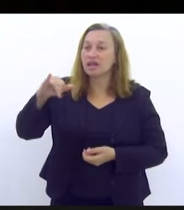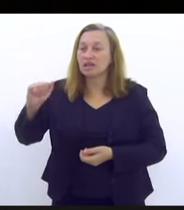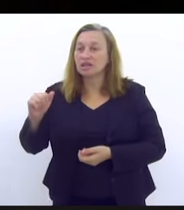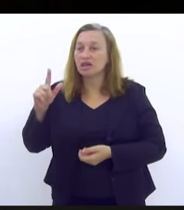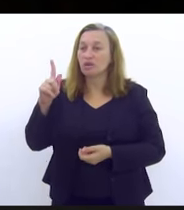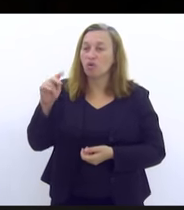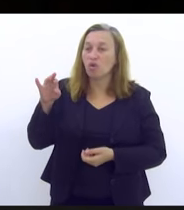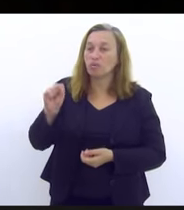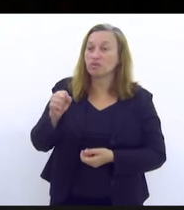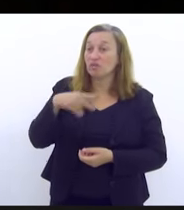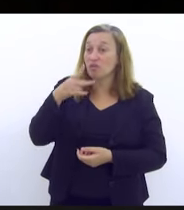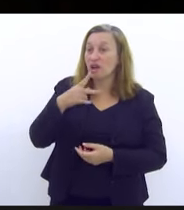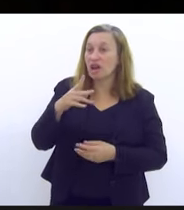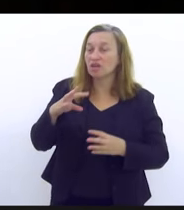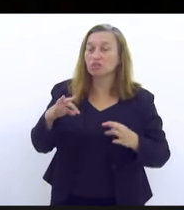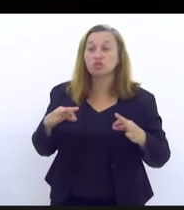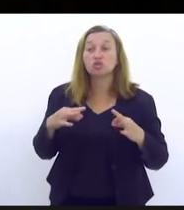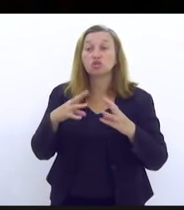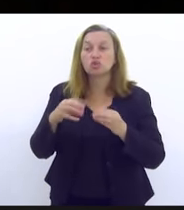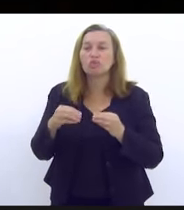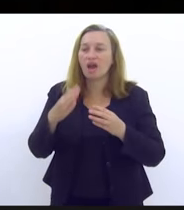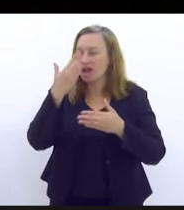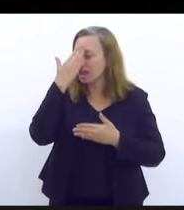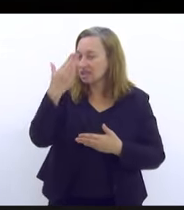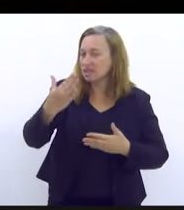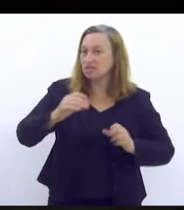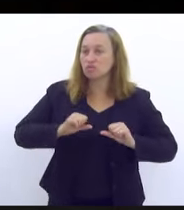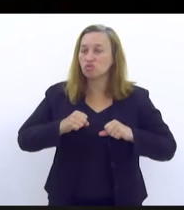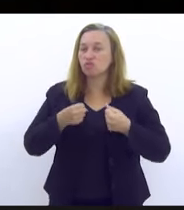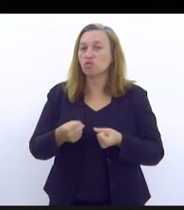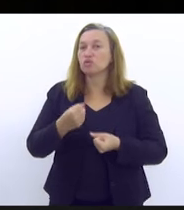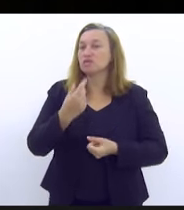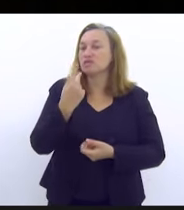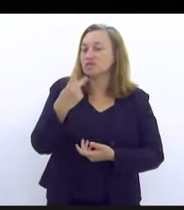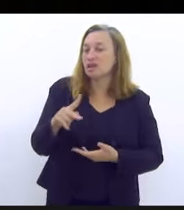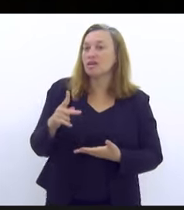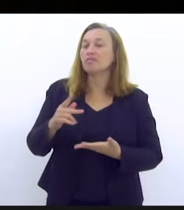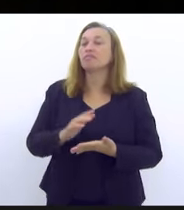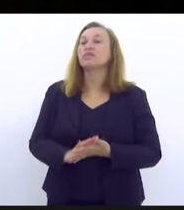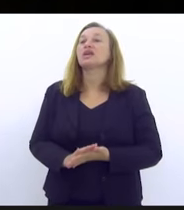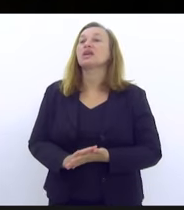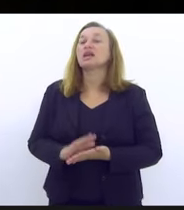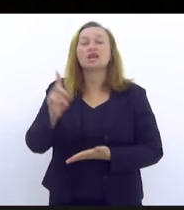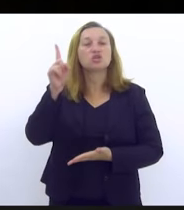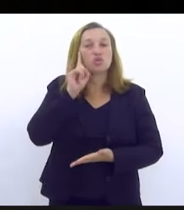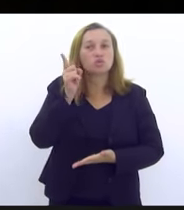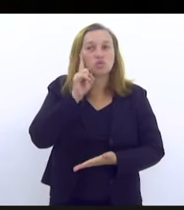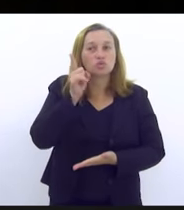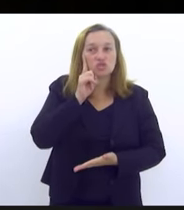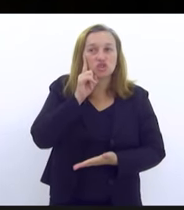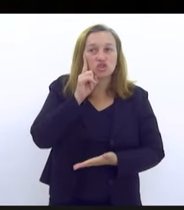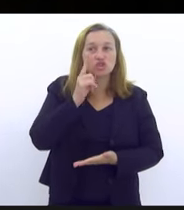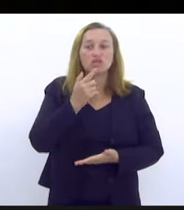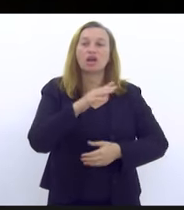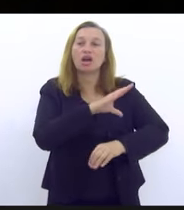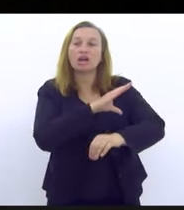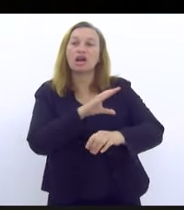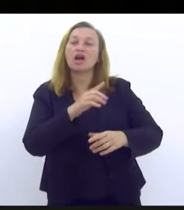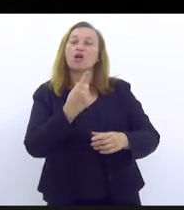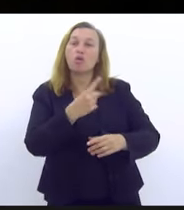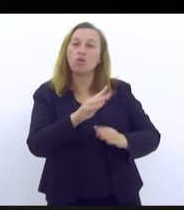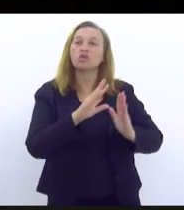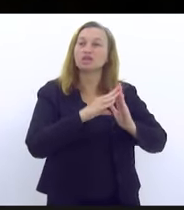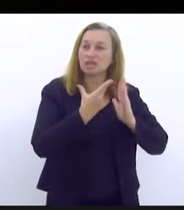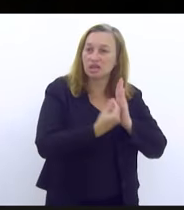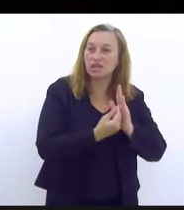falar o nome de todas, eu agradeço a dedicação delas, e que a gente venha a cada dia, das outras igrejas também, eu sei